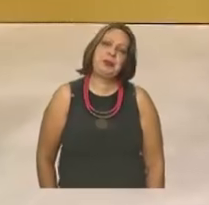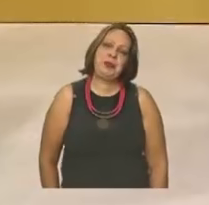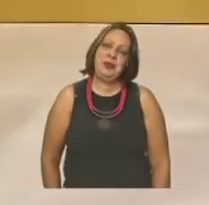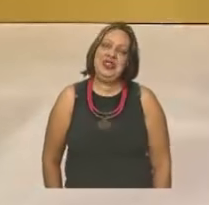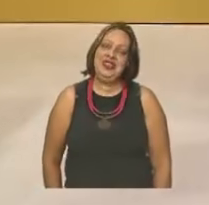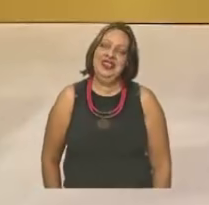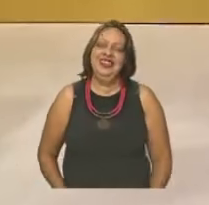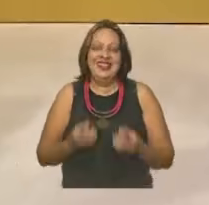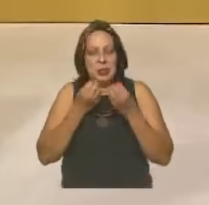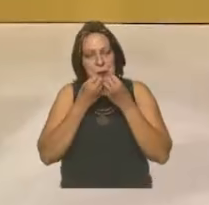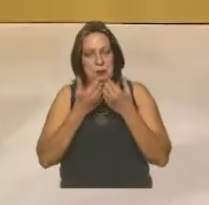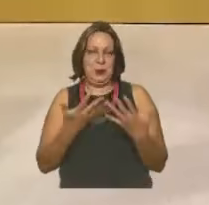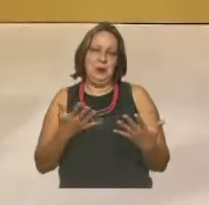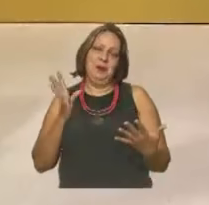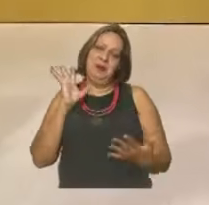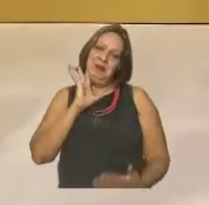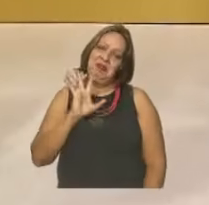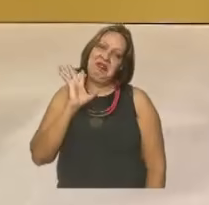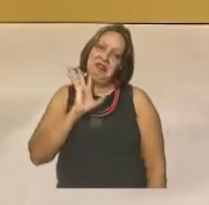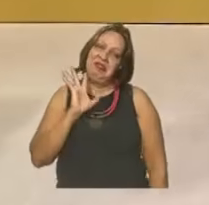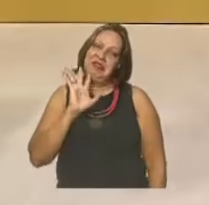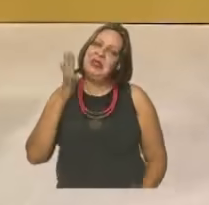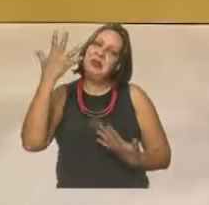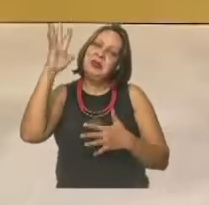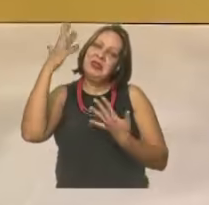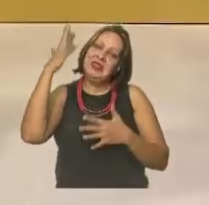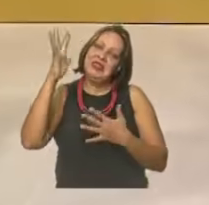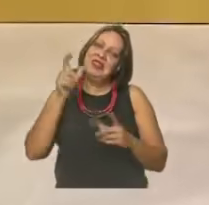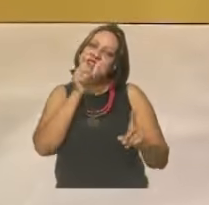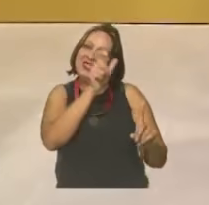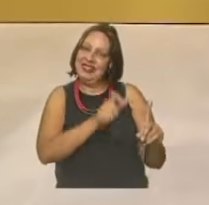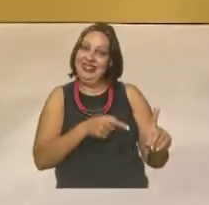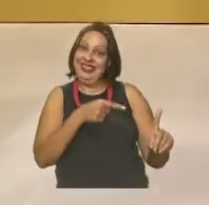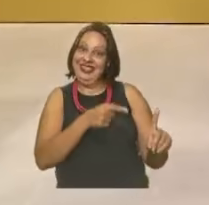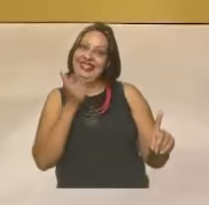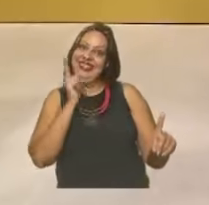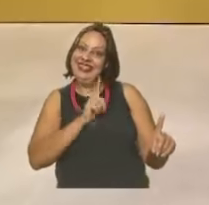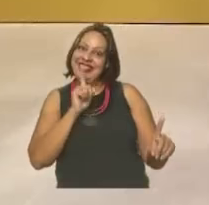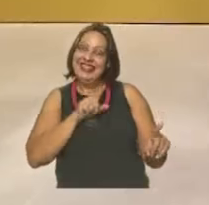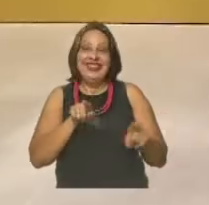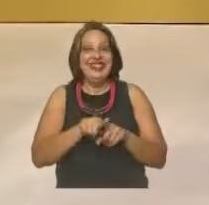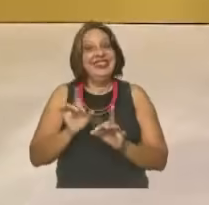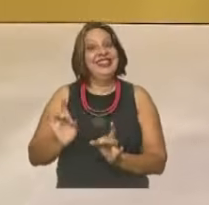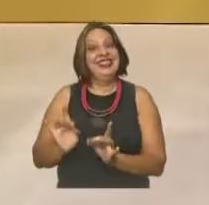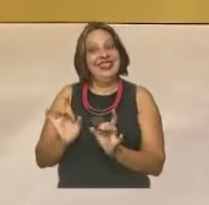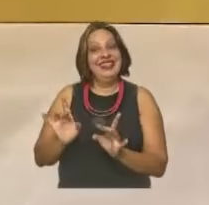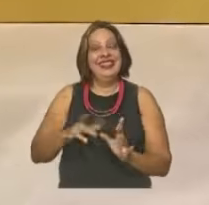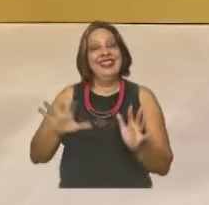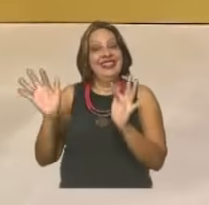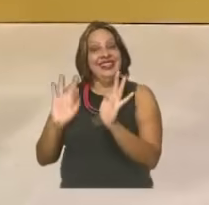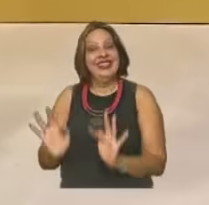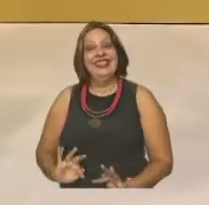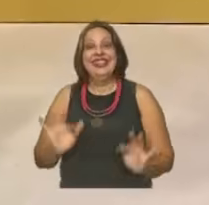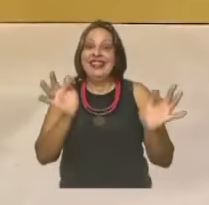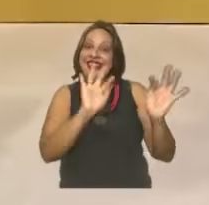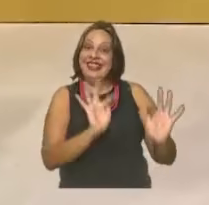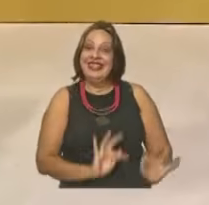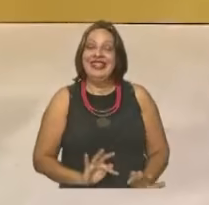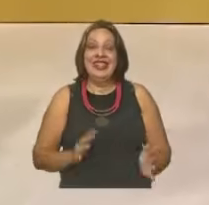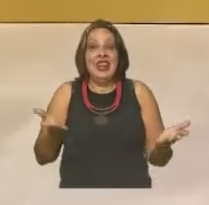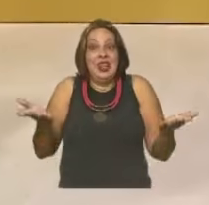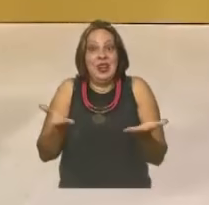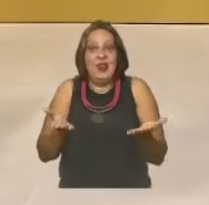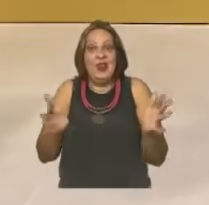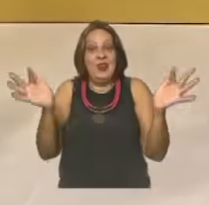Muito legal, ai, que né? Bacana! Parabéns aí ao contemplado, a nossa pé quente ali, todo mundo feliz da vida. E quem sabe agora a felicidade